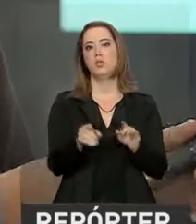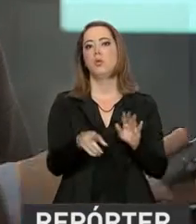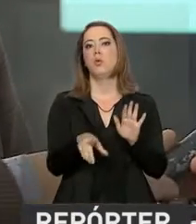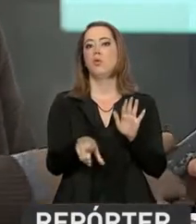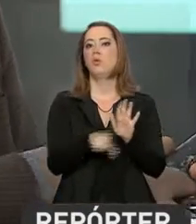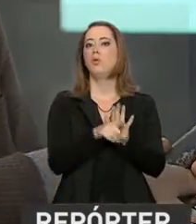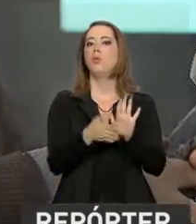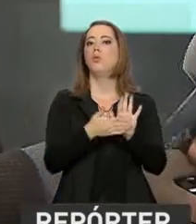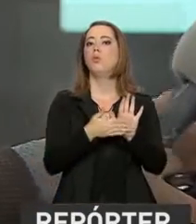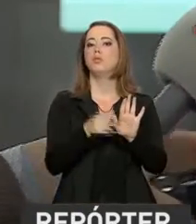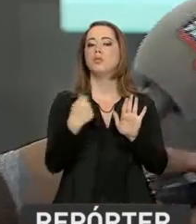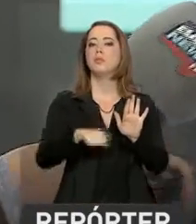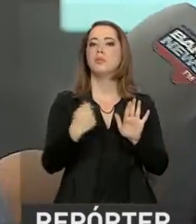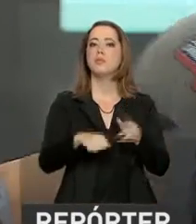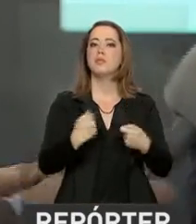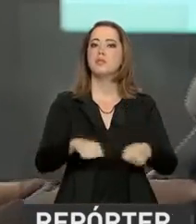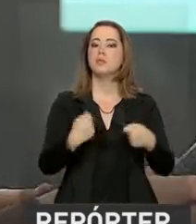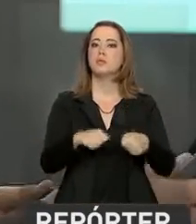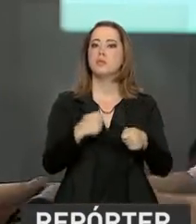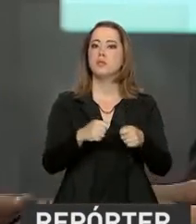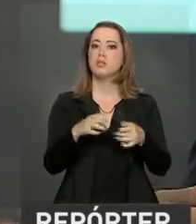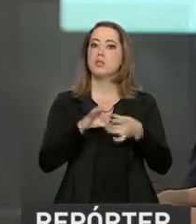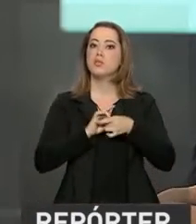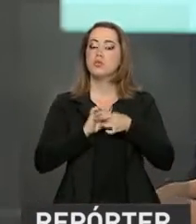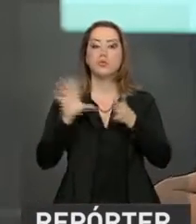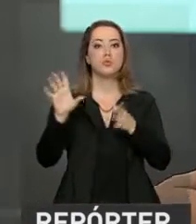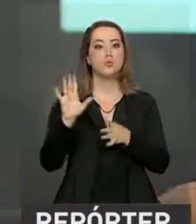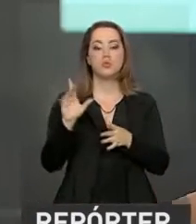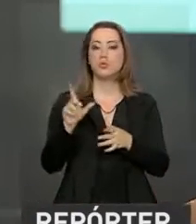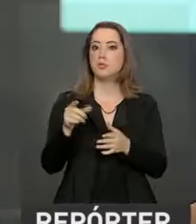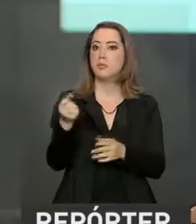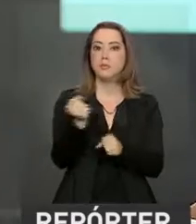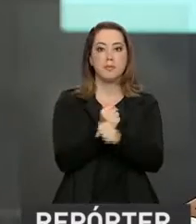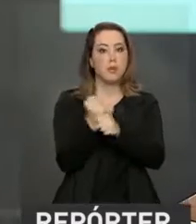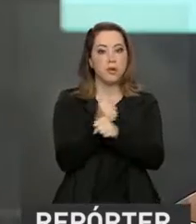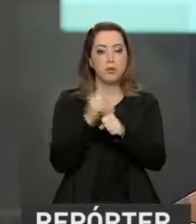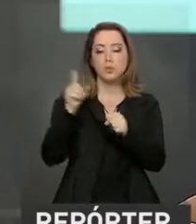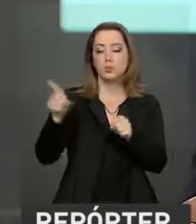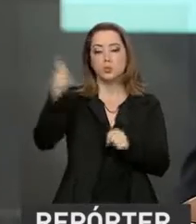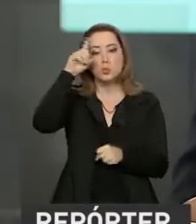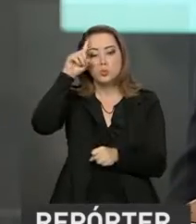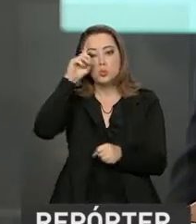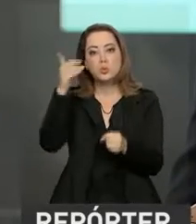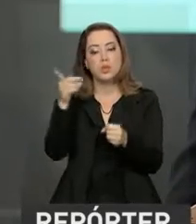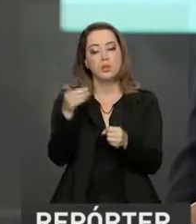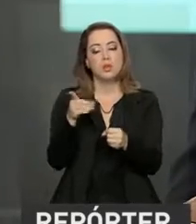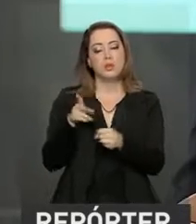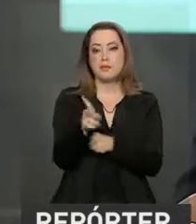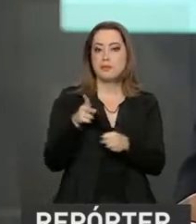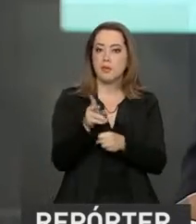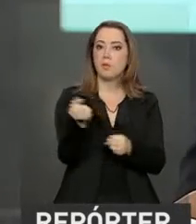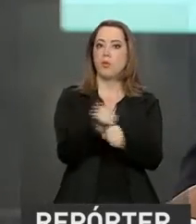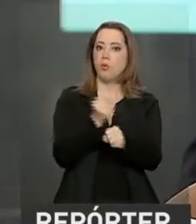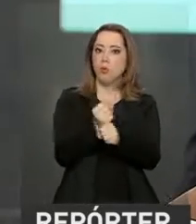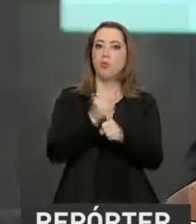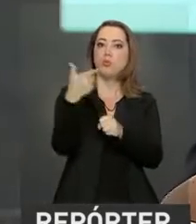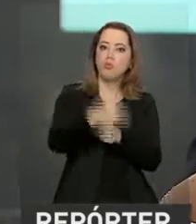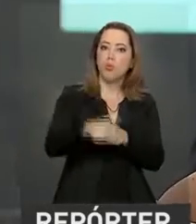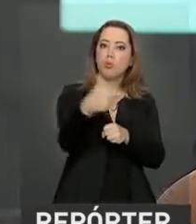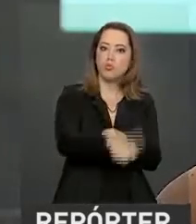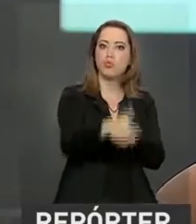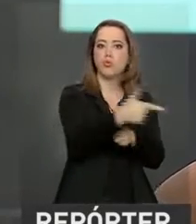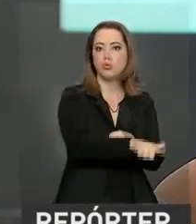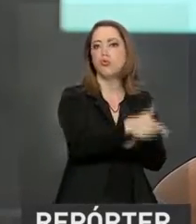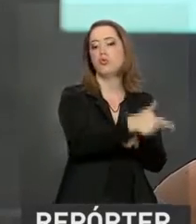precisa um licenciamento anual para plantar. Imagine isso, né? Todo ano eu vou plantar milho, o ano que vem eu tenho que